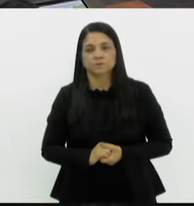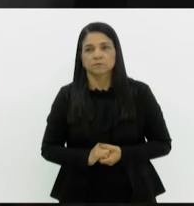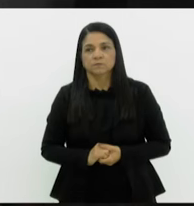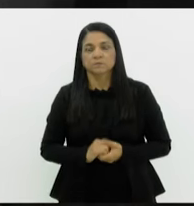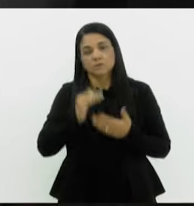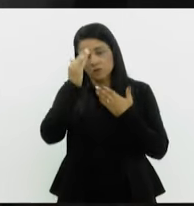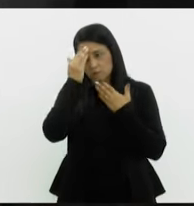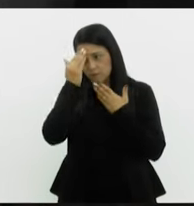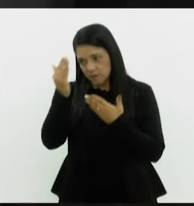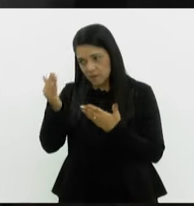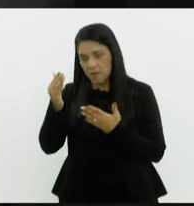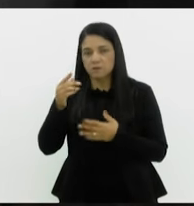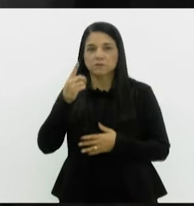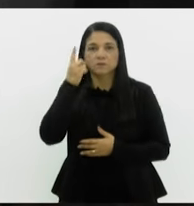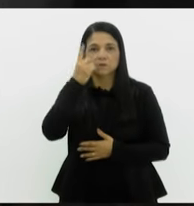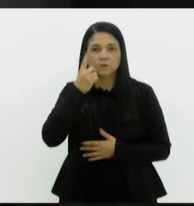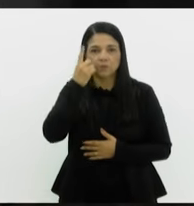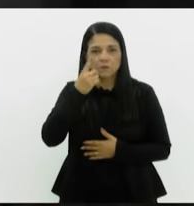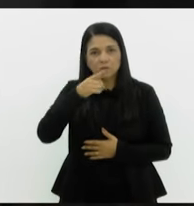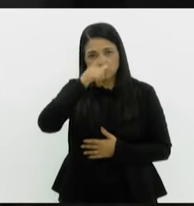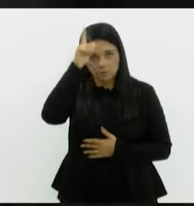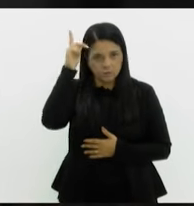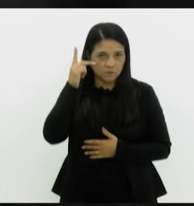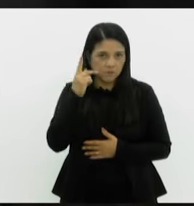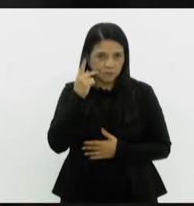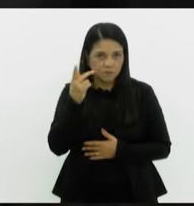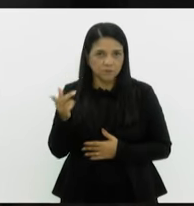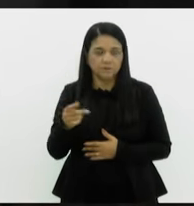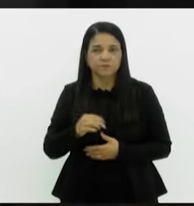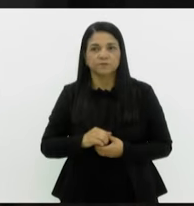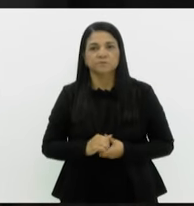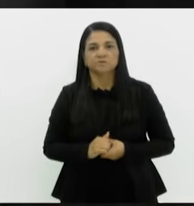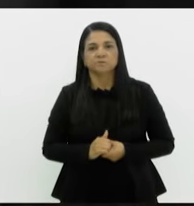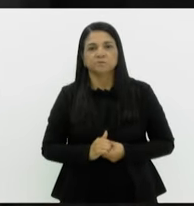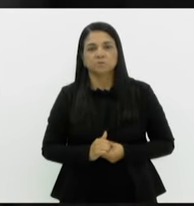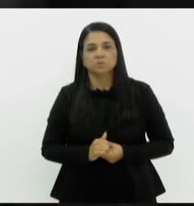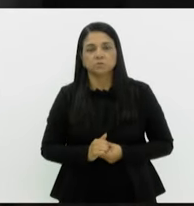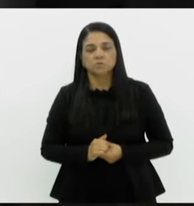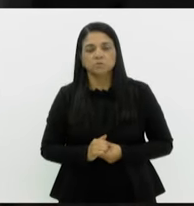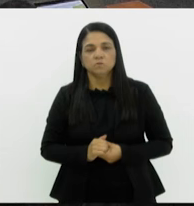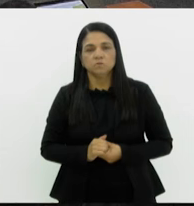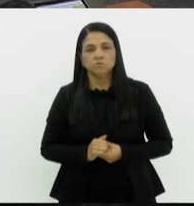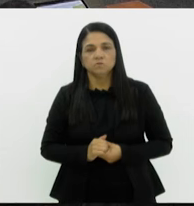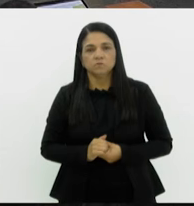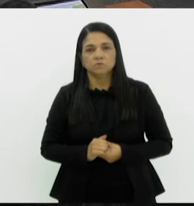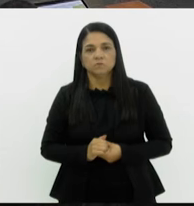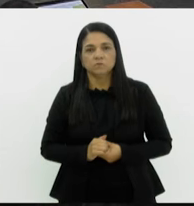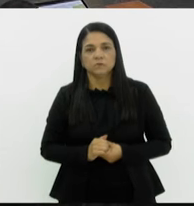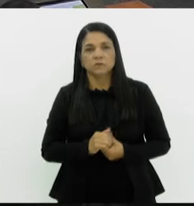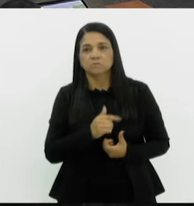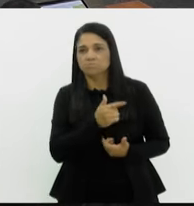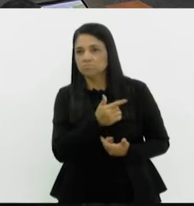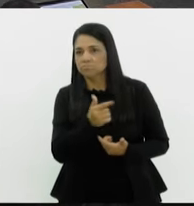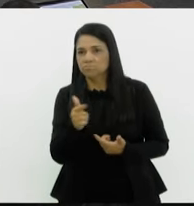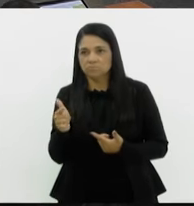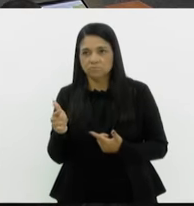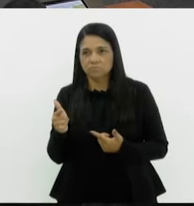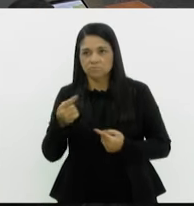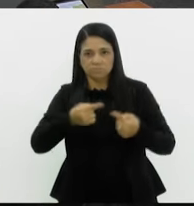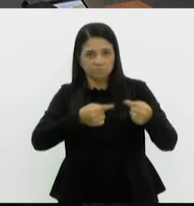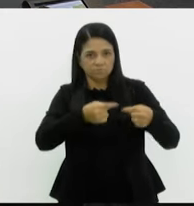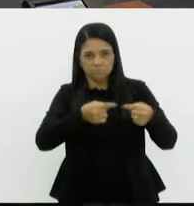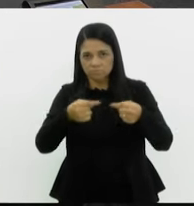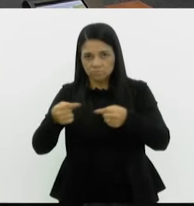Muito obrigado, deputado Luiz Paulo. Voto dele contrário. Não havendo mais quem